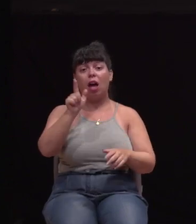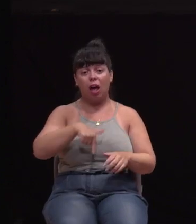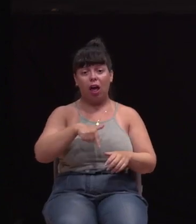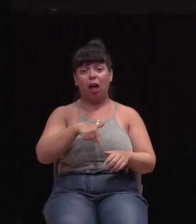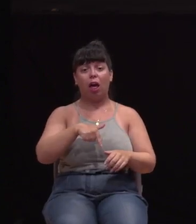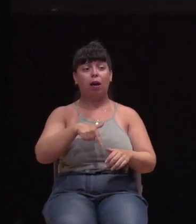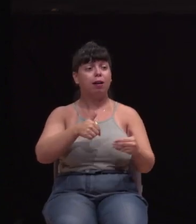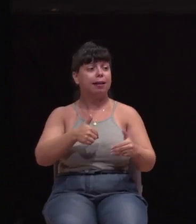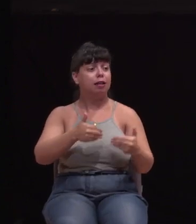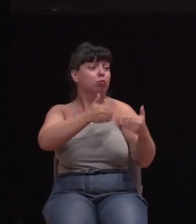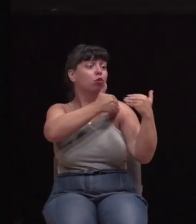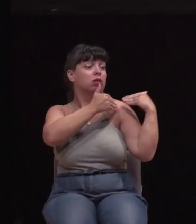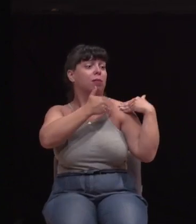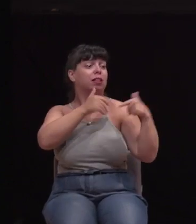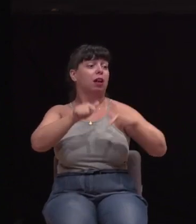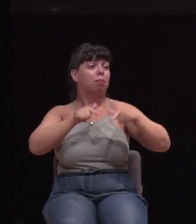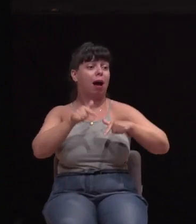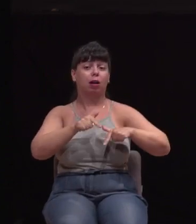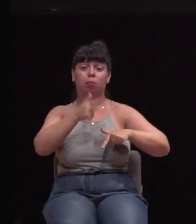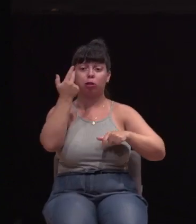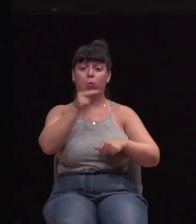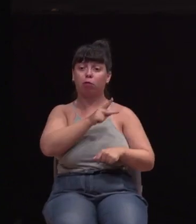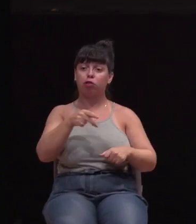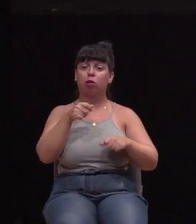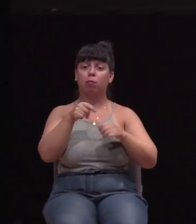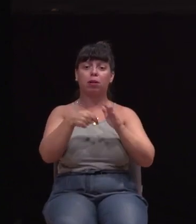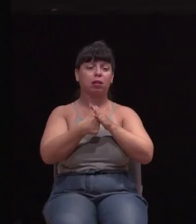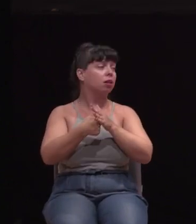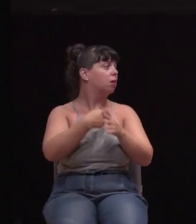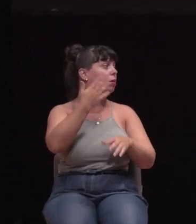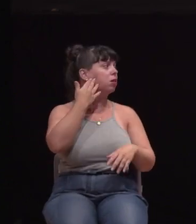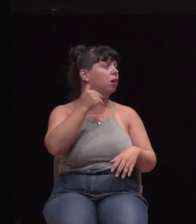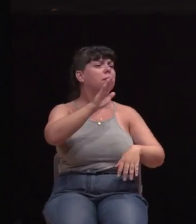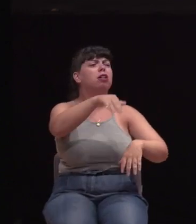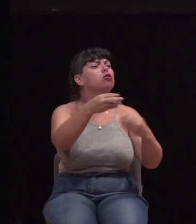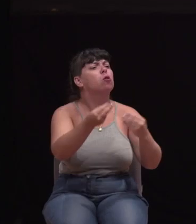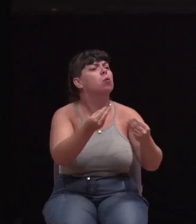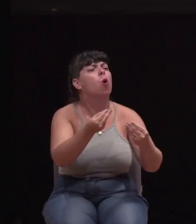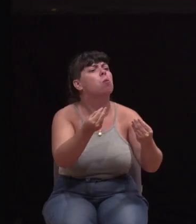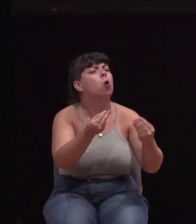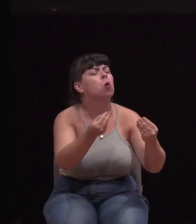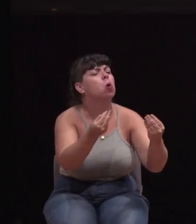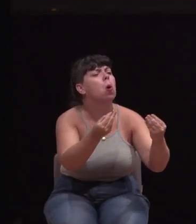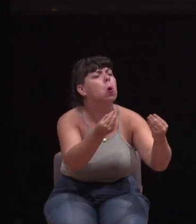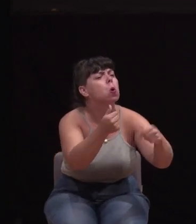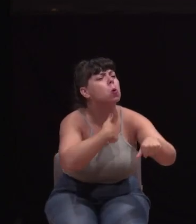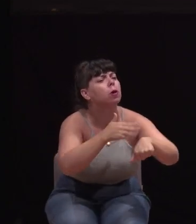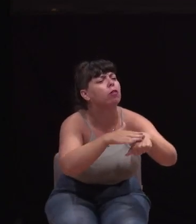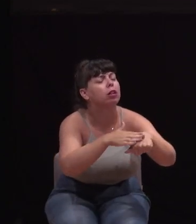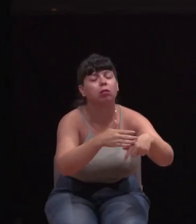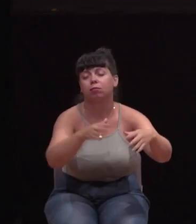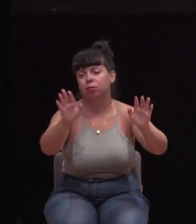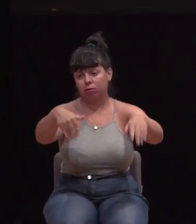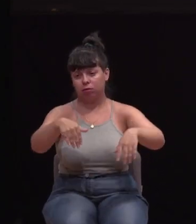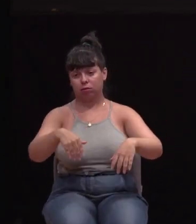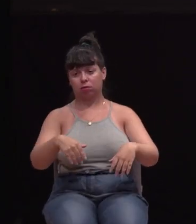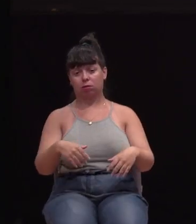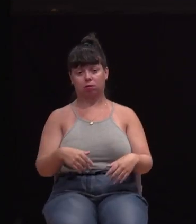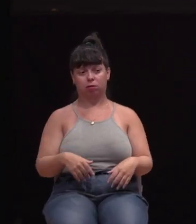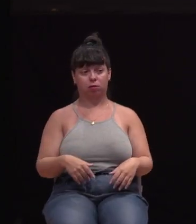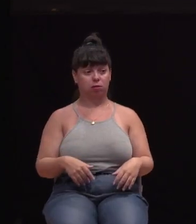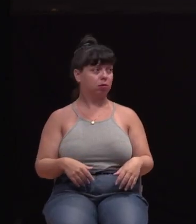educador pesquisar. Todo mundo chega para mim e fica perguntando assim, como é que eu faço, como é que eu faço, como é que eu faço? Gente, olha, Google.